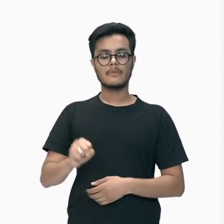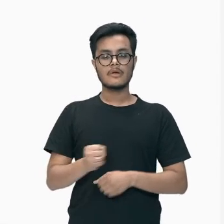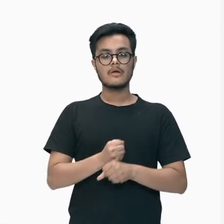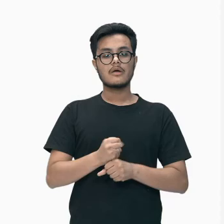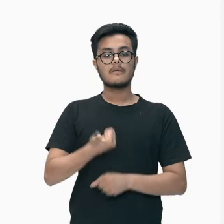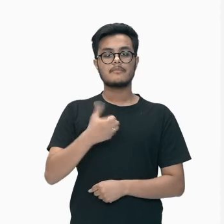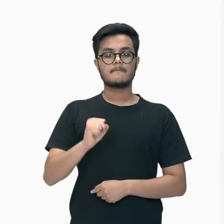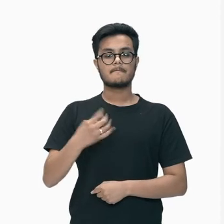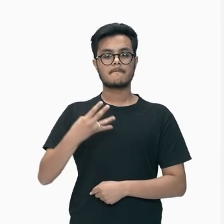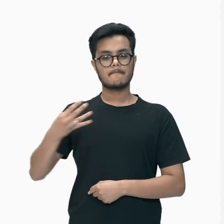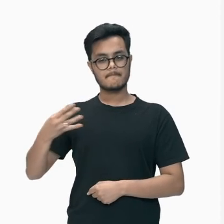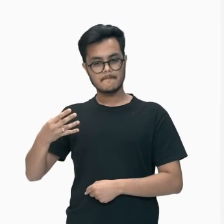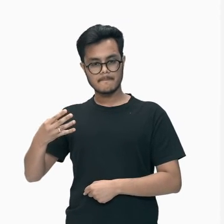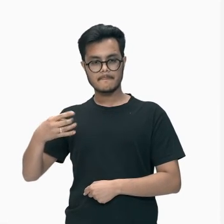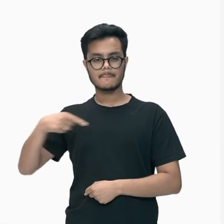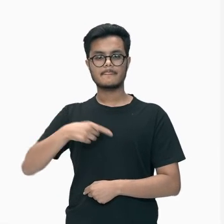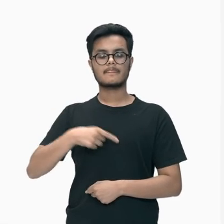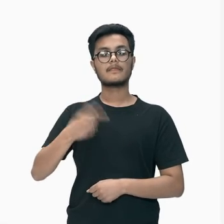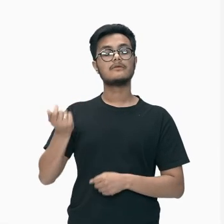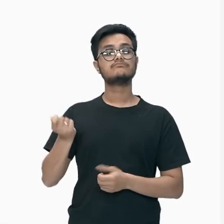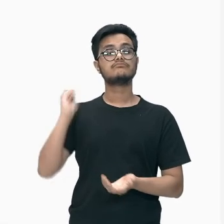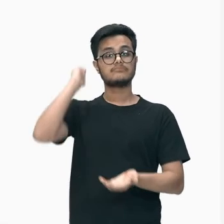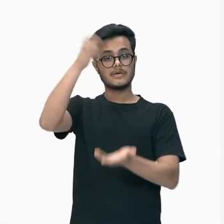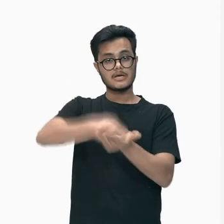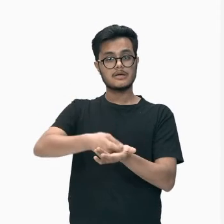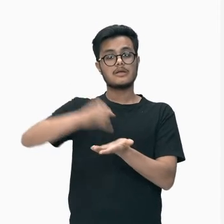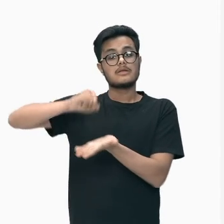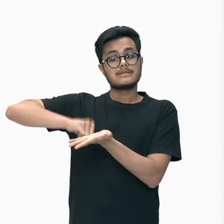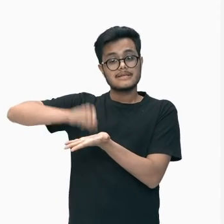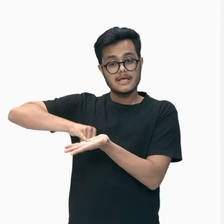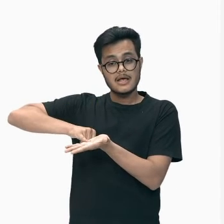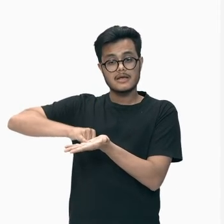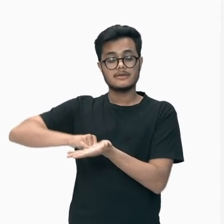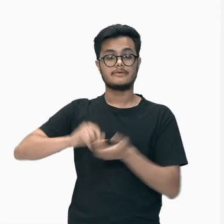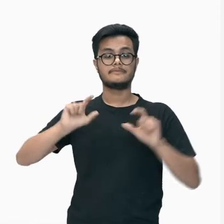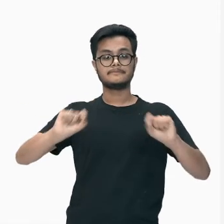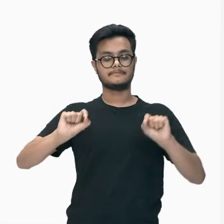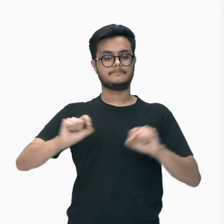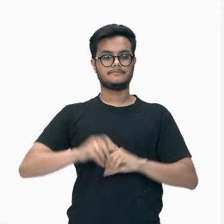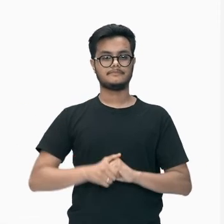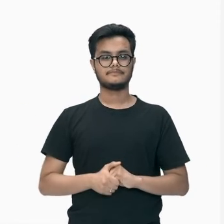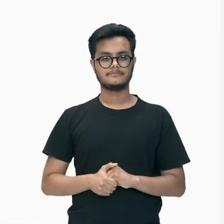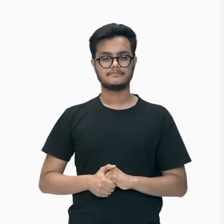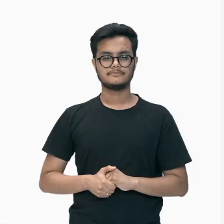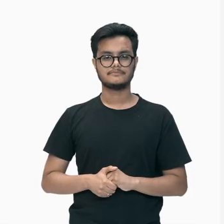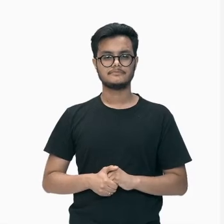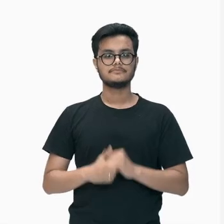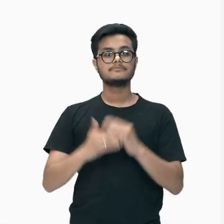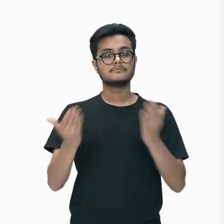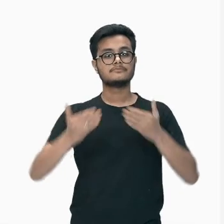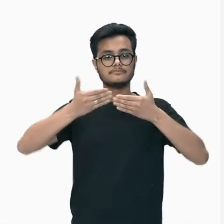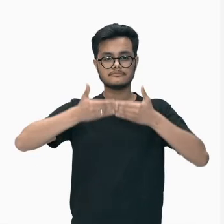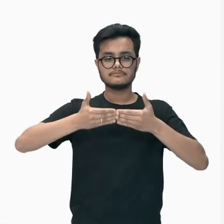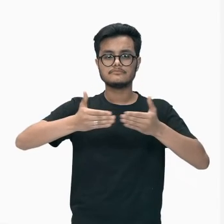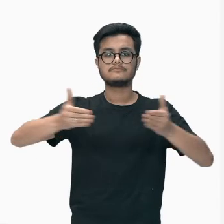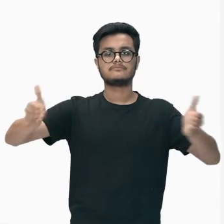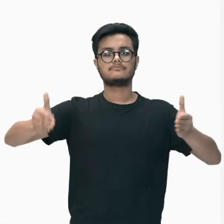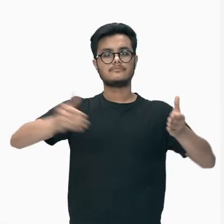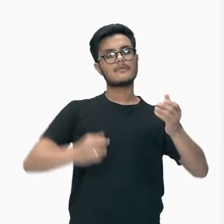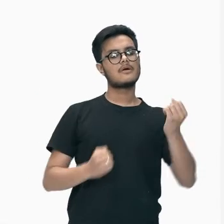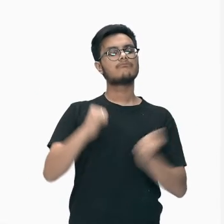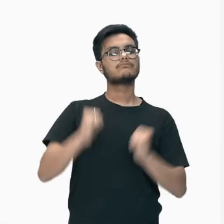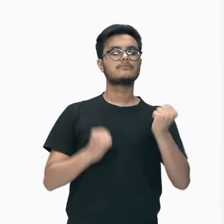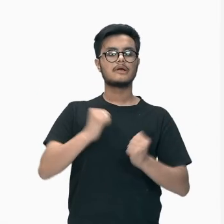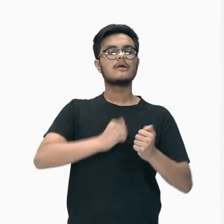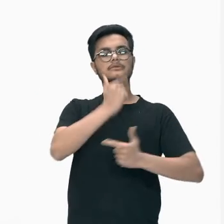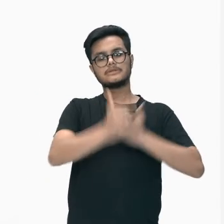1844, aplica uma sobretaxa sobre os produtos importados, o que, indiretamente, abriu oportunidade à